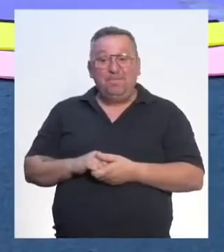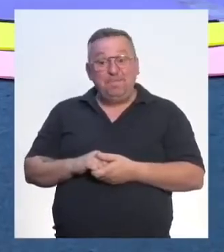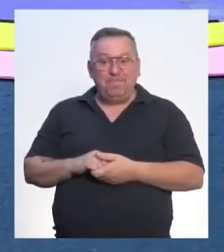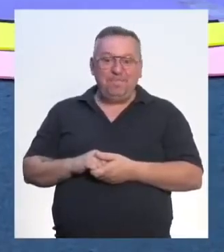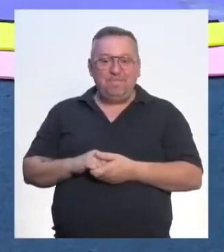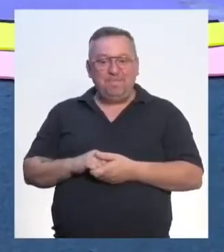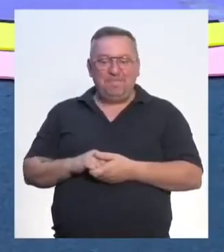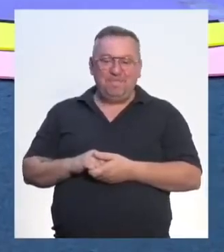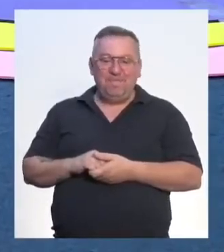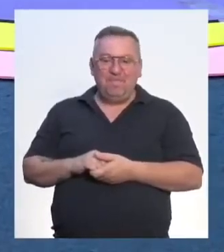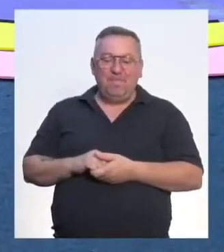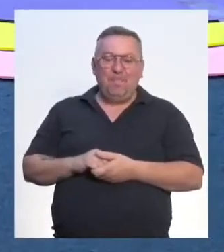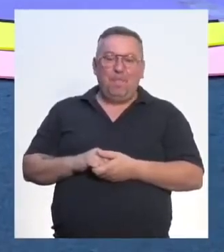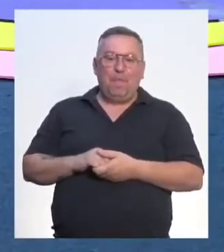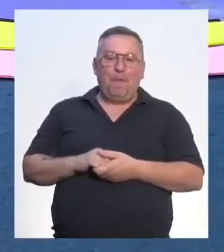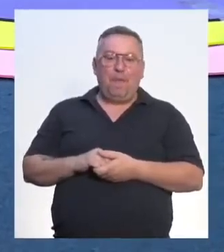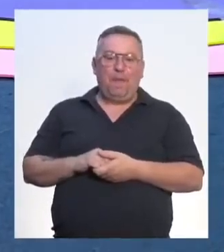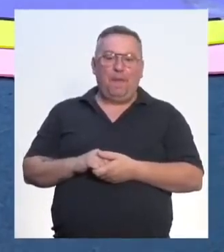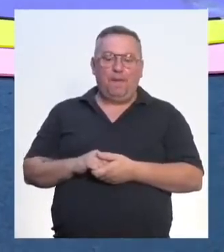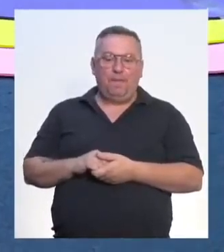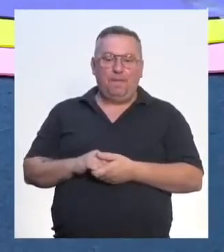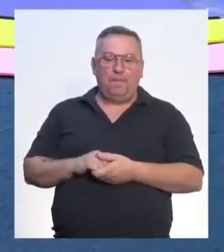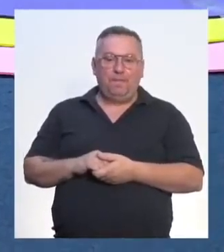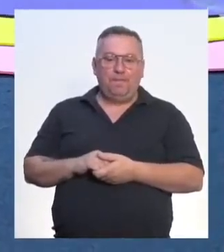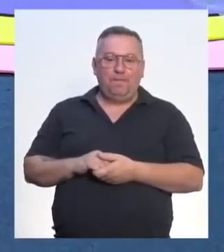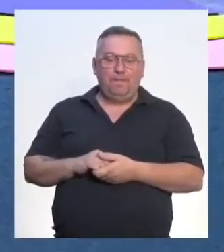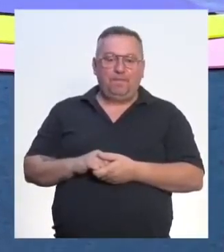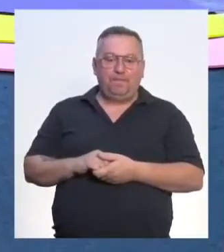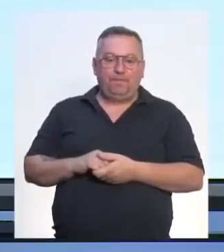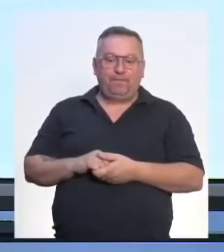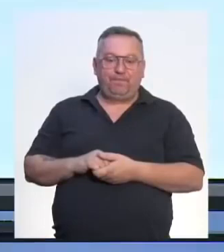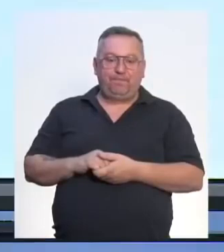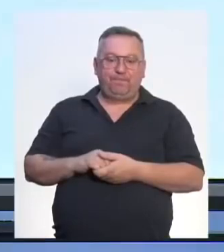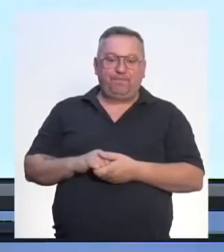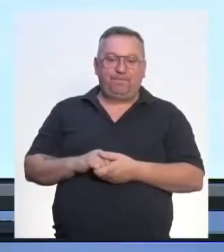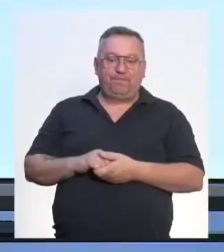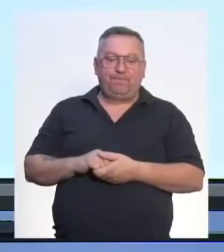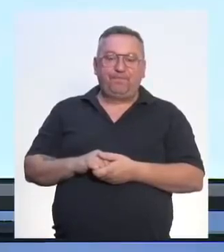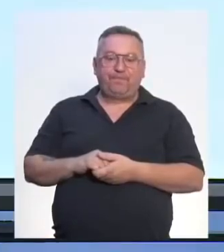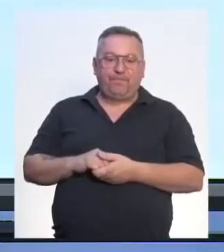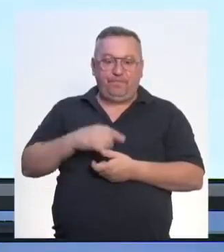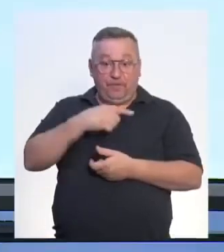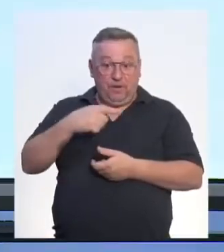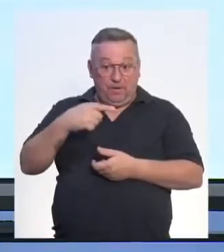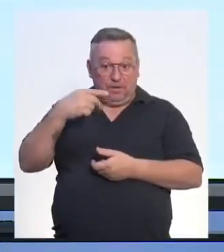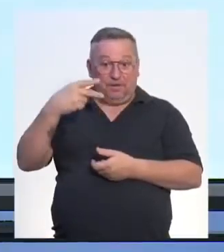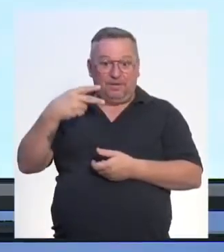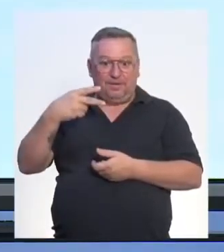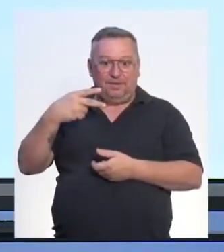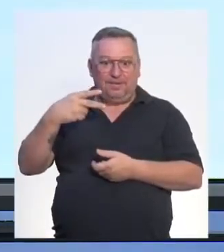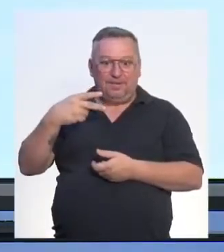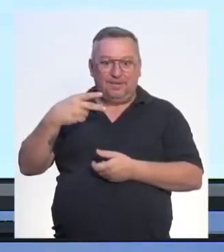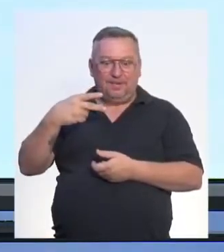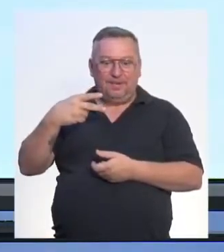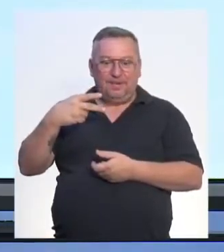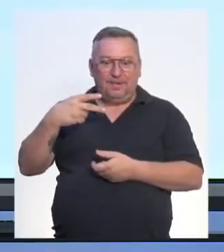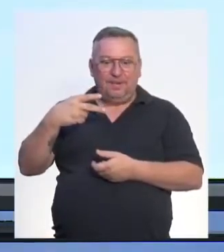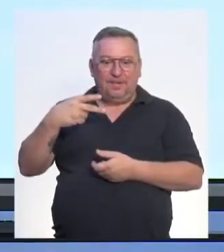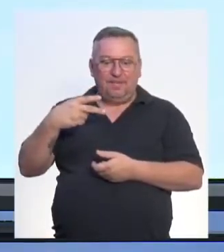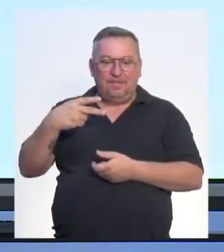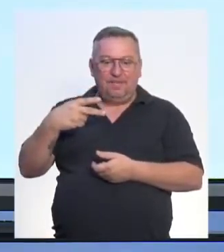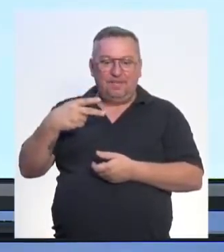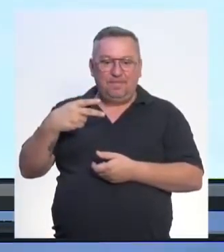Tá. É. Então você tem 2, 2. no caso negativo, né? Isso. Como ele está